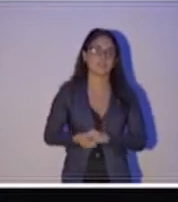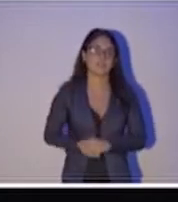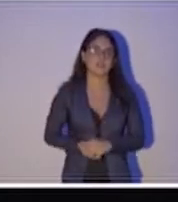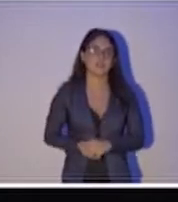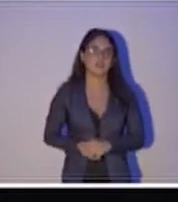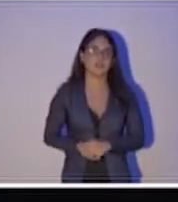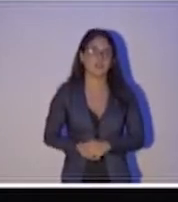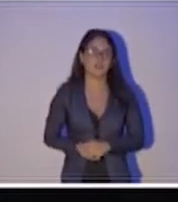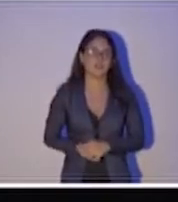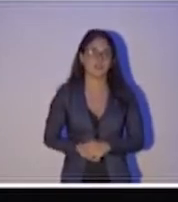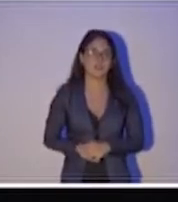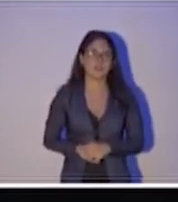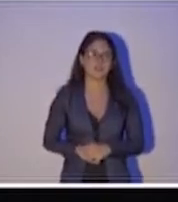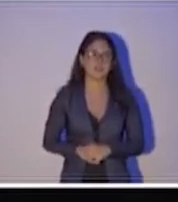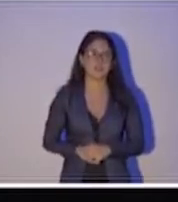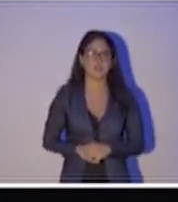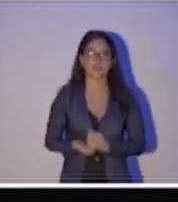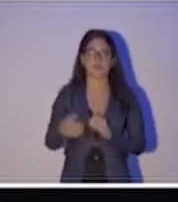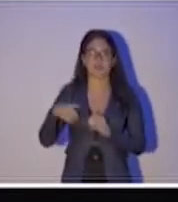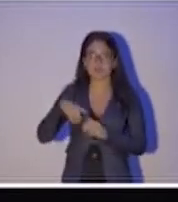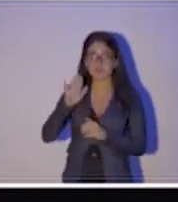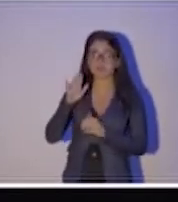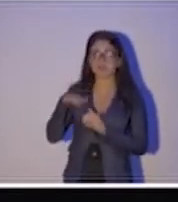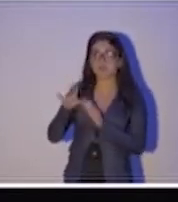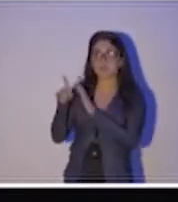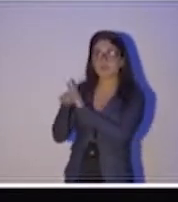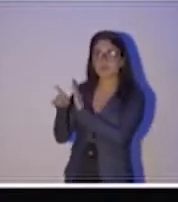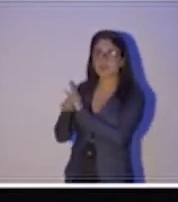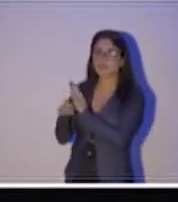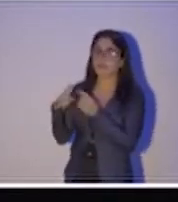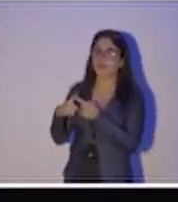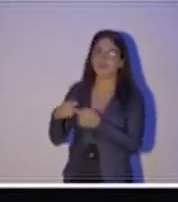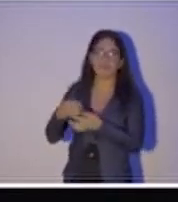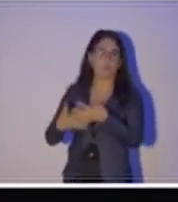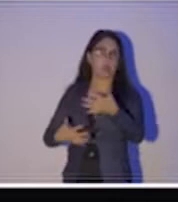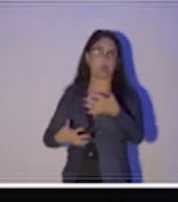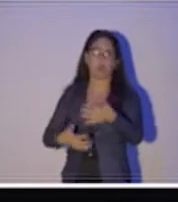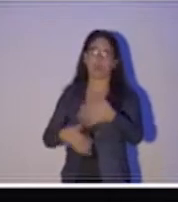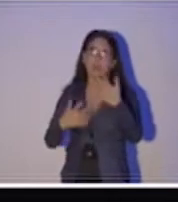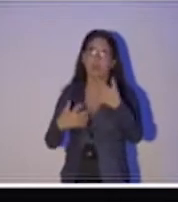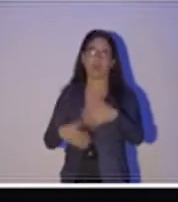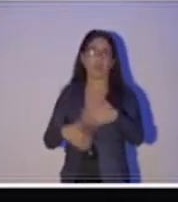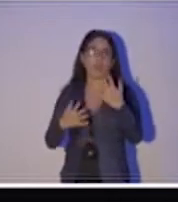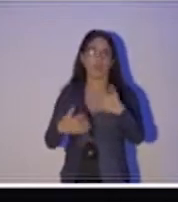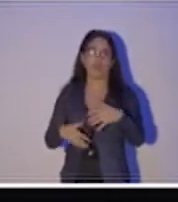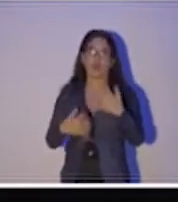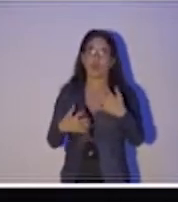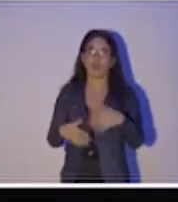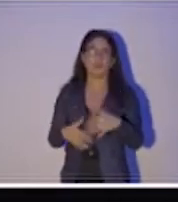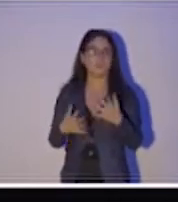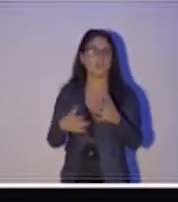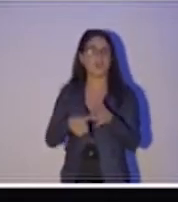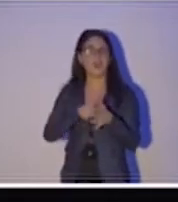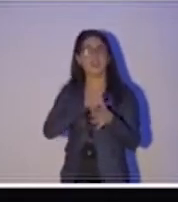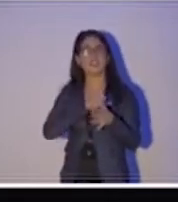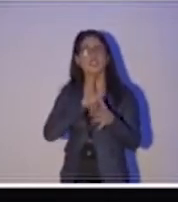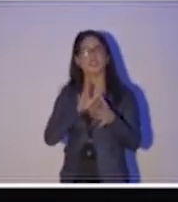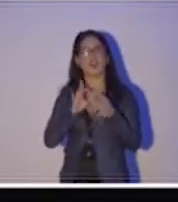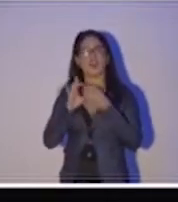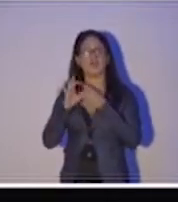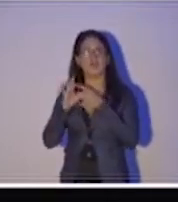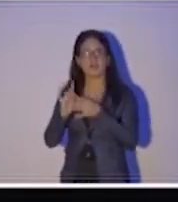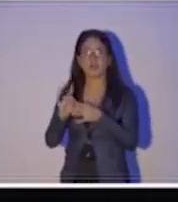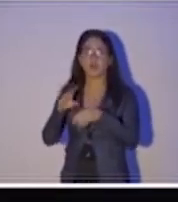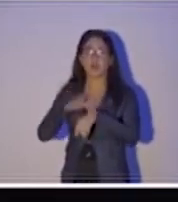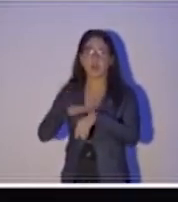Eu não puxei mais perguntas do Slido, porque são muitas, mais ou menos no tom que a gente já tinha se organizado para